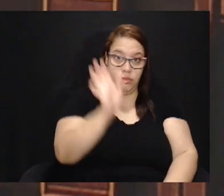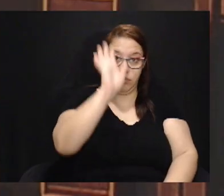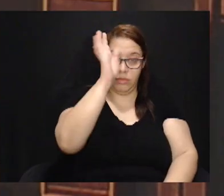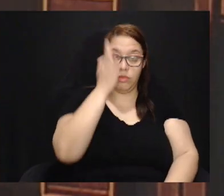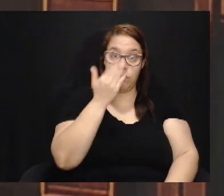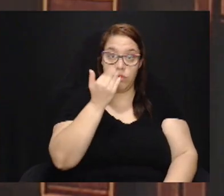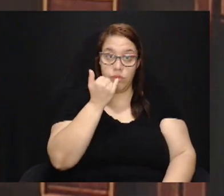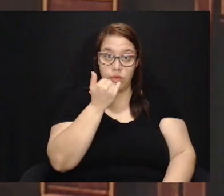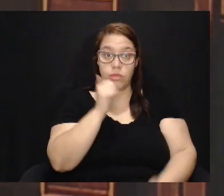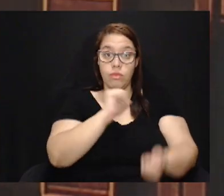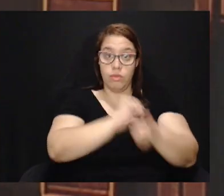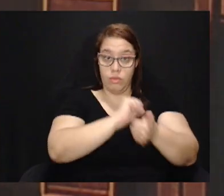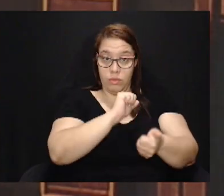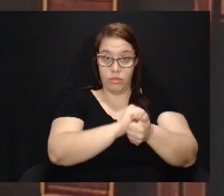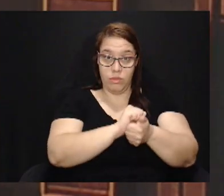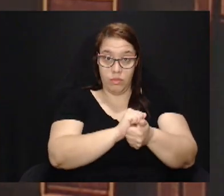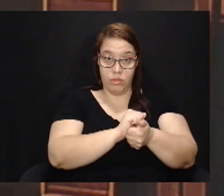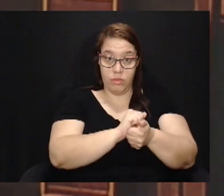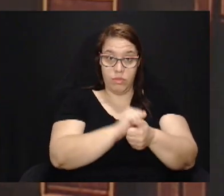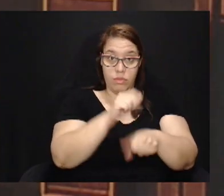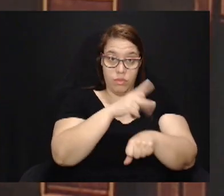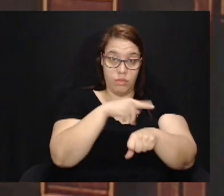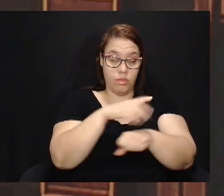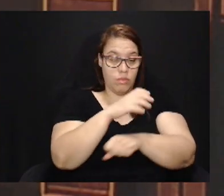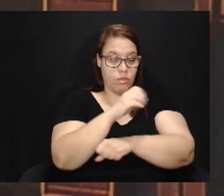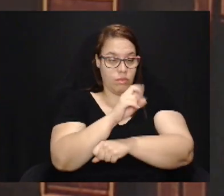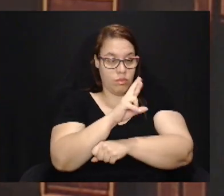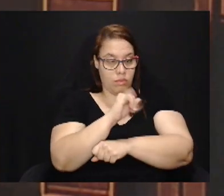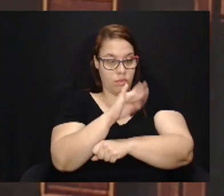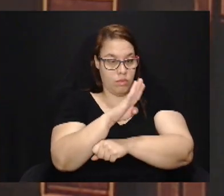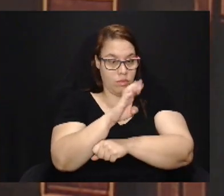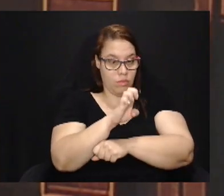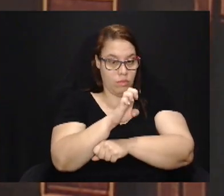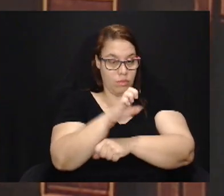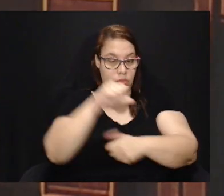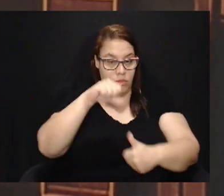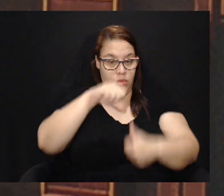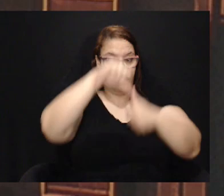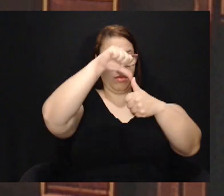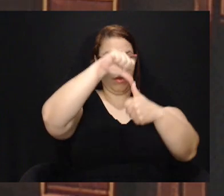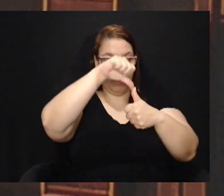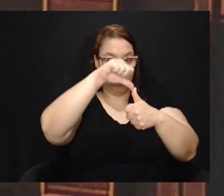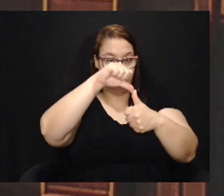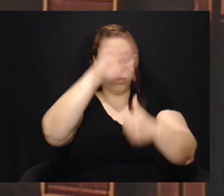qualidade, como os países do Caribe e da América Latina, incluindo o Brasil, muito